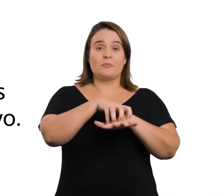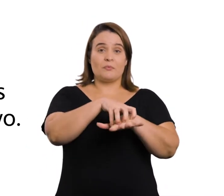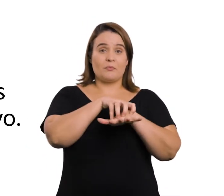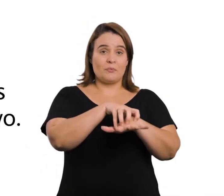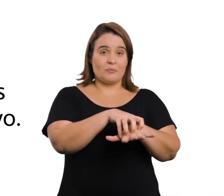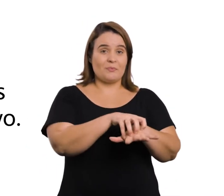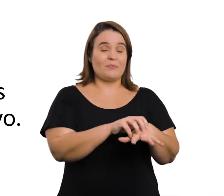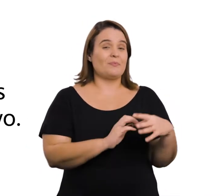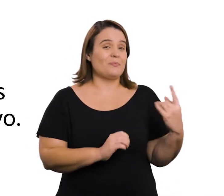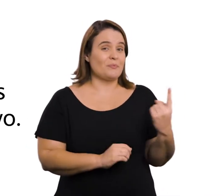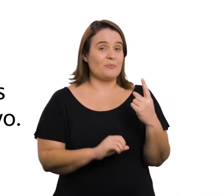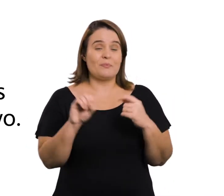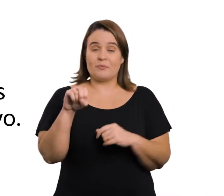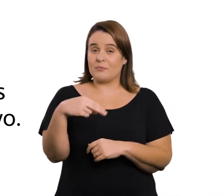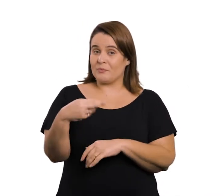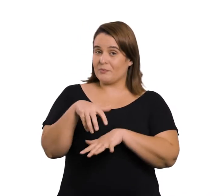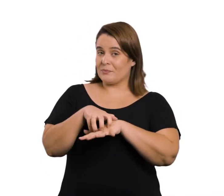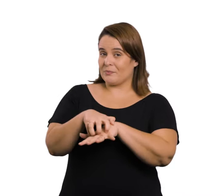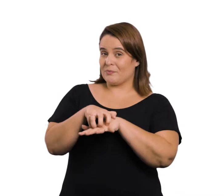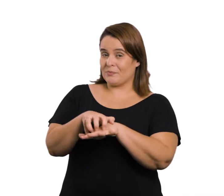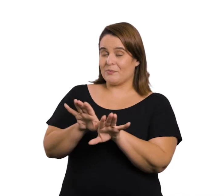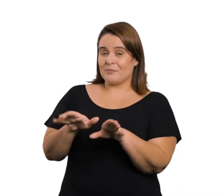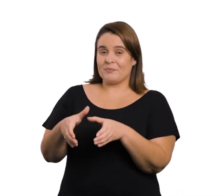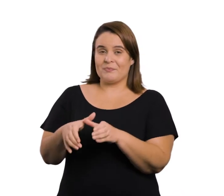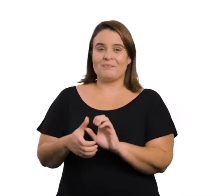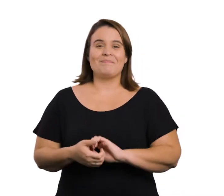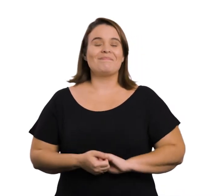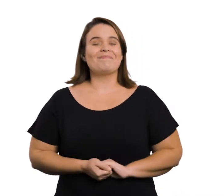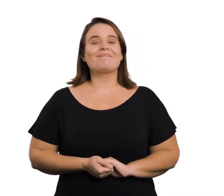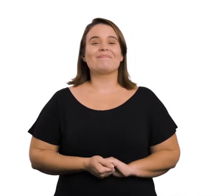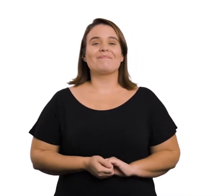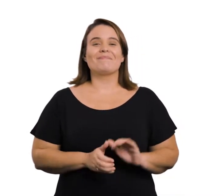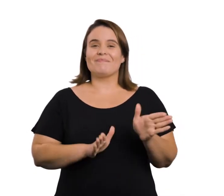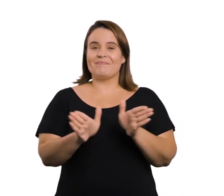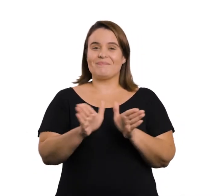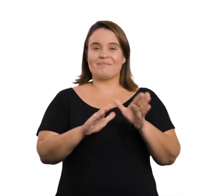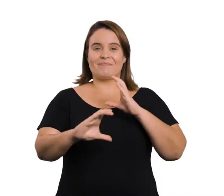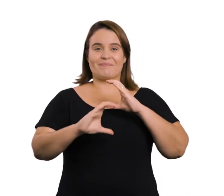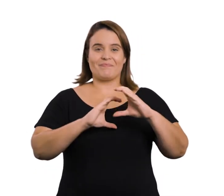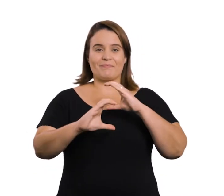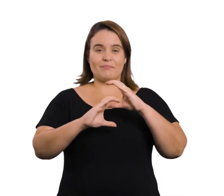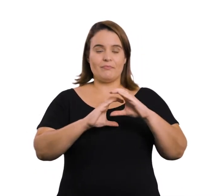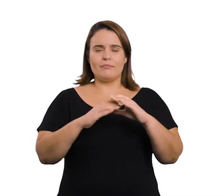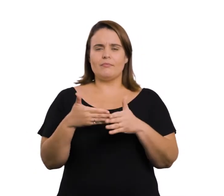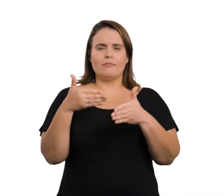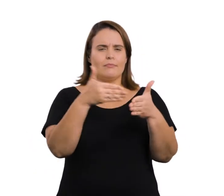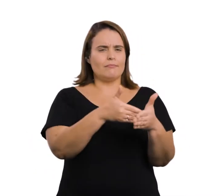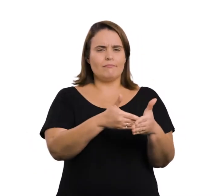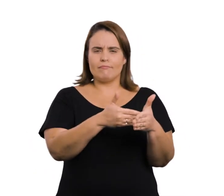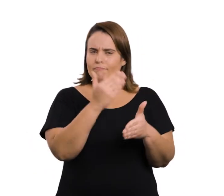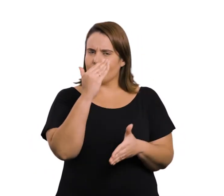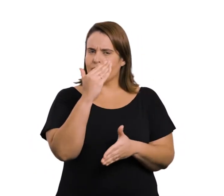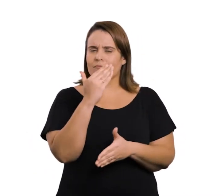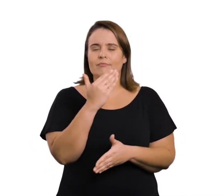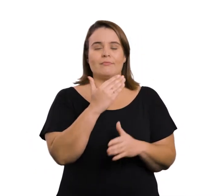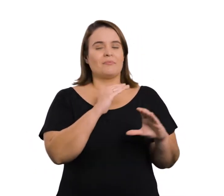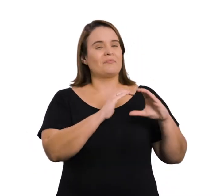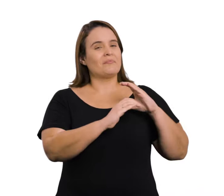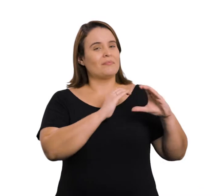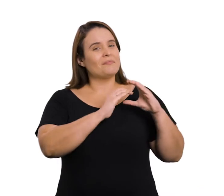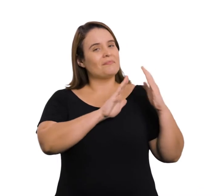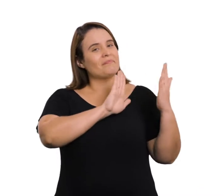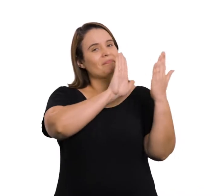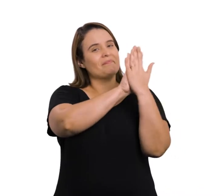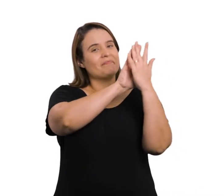transporte individual ou coletivo. Acessibilidade comunicacional. Sem barreiras na comunicação